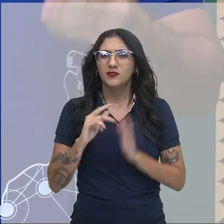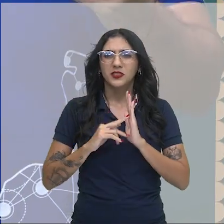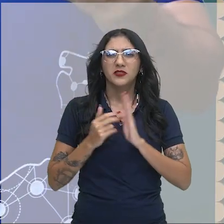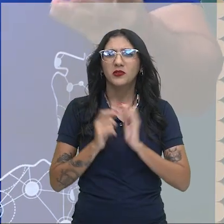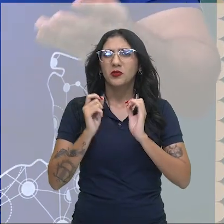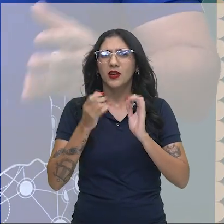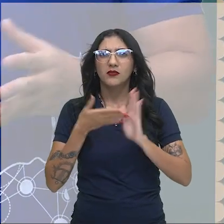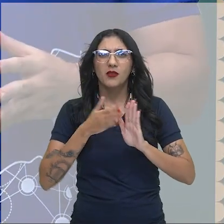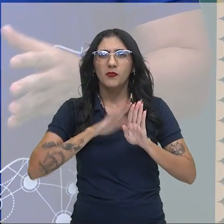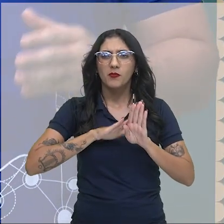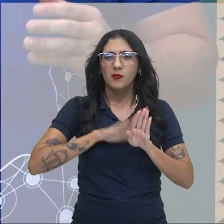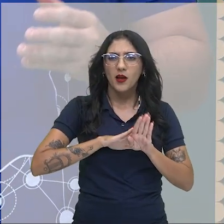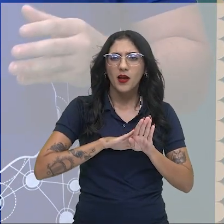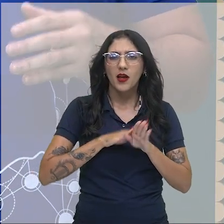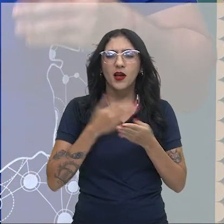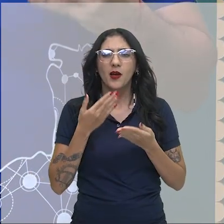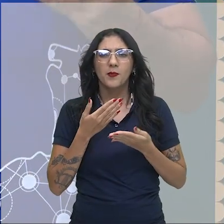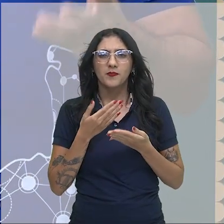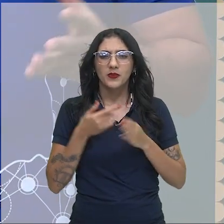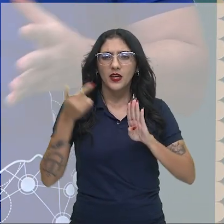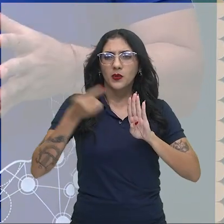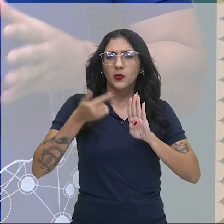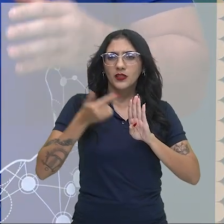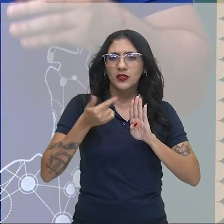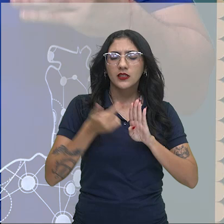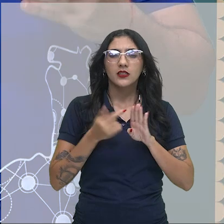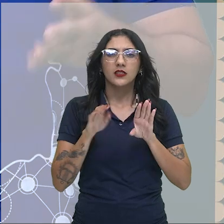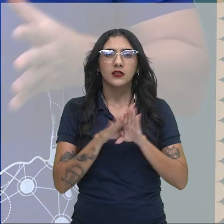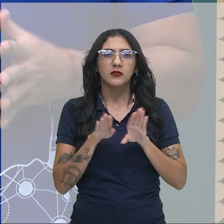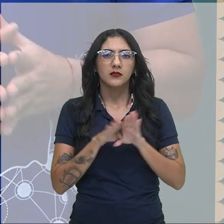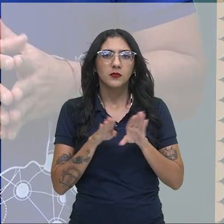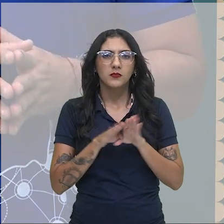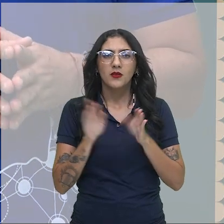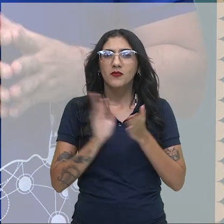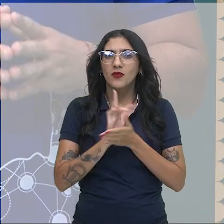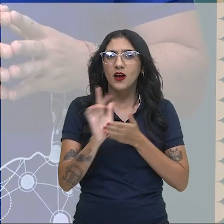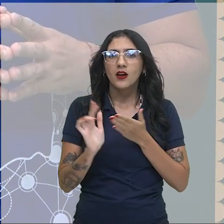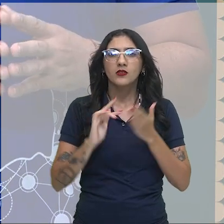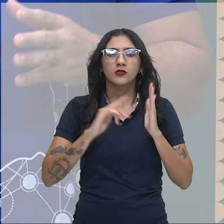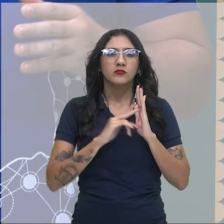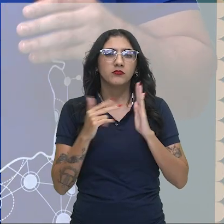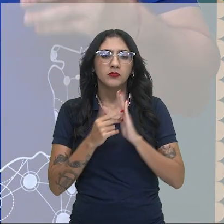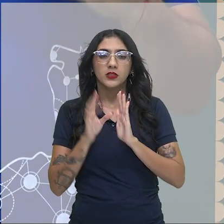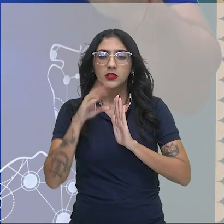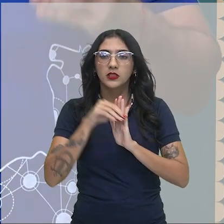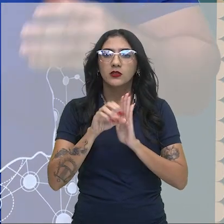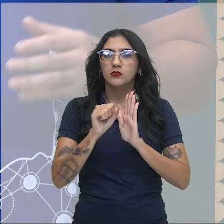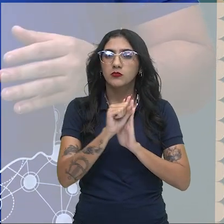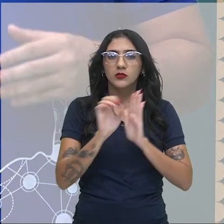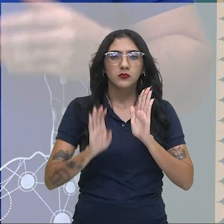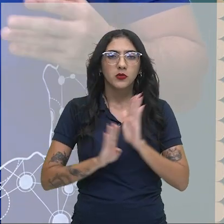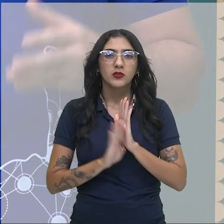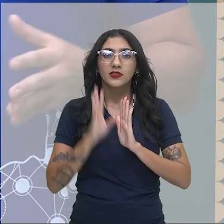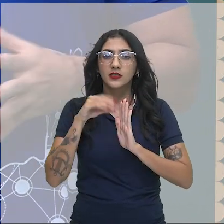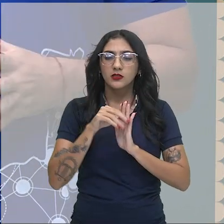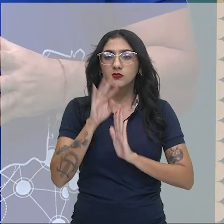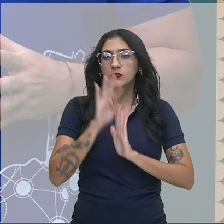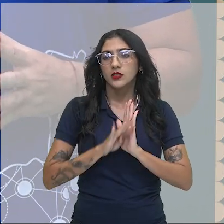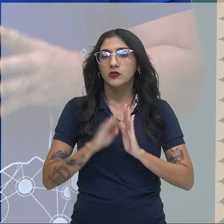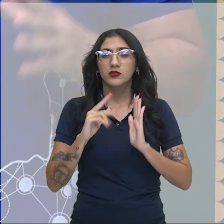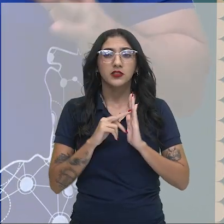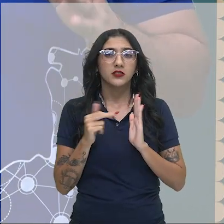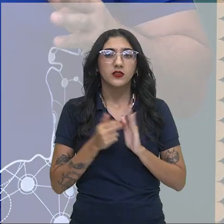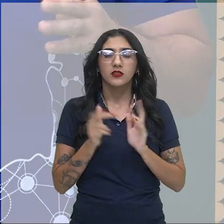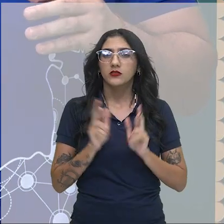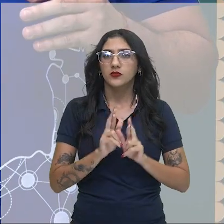as ironias, os simbolismos, eles podem revelar significados ocultos no